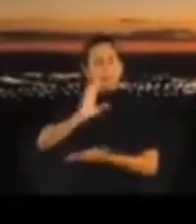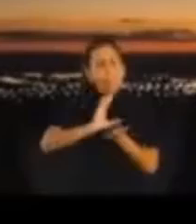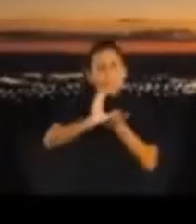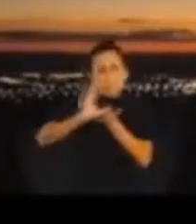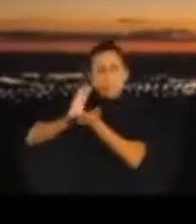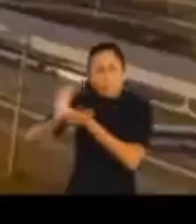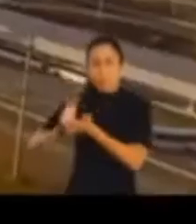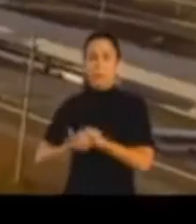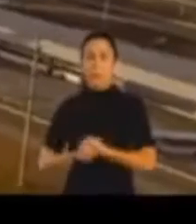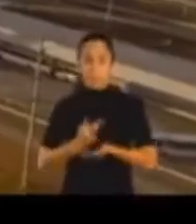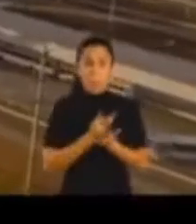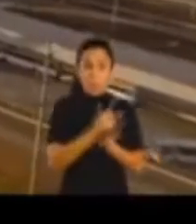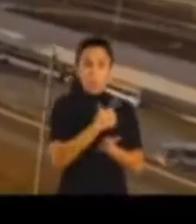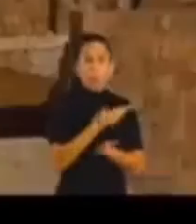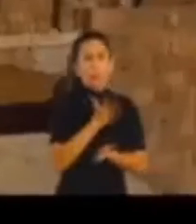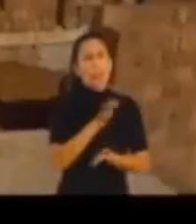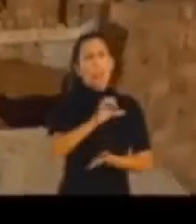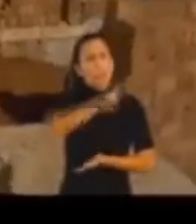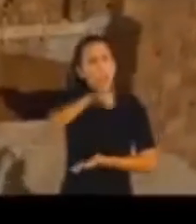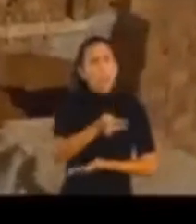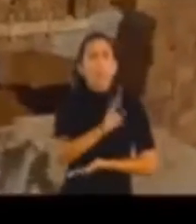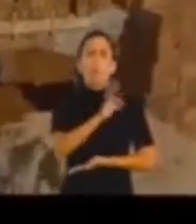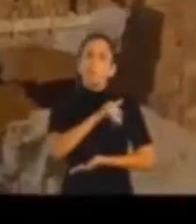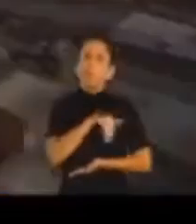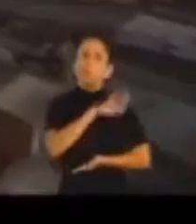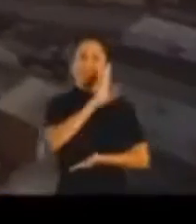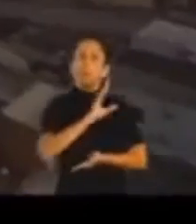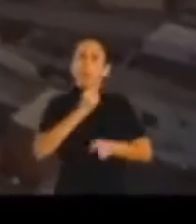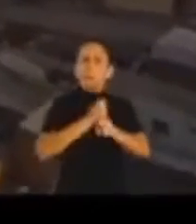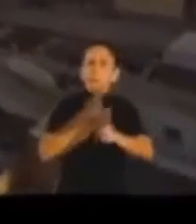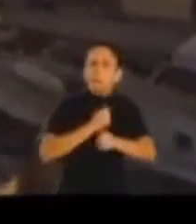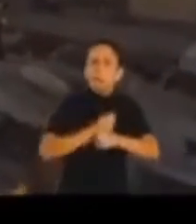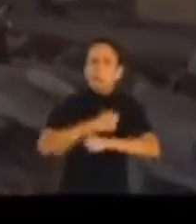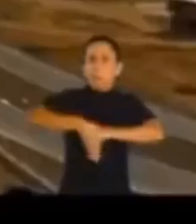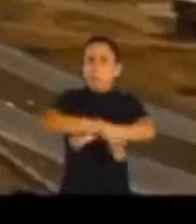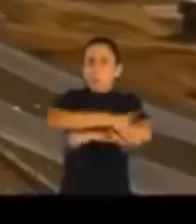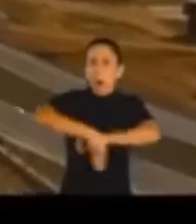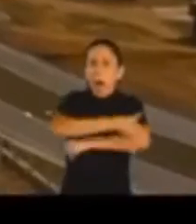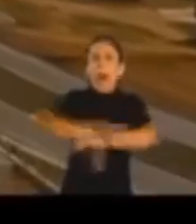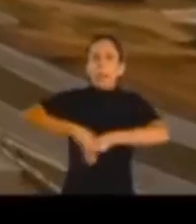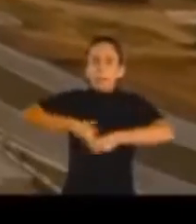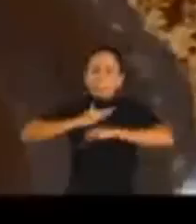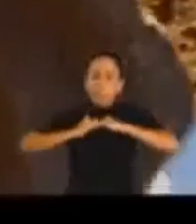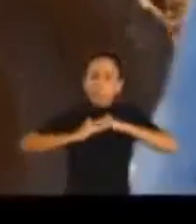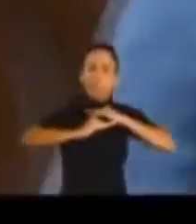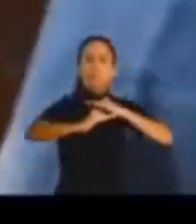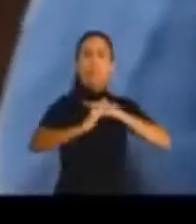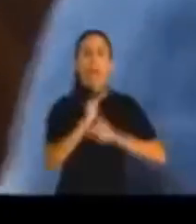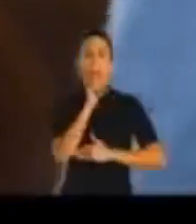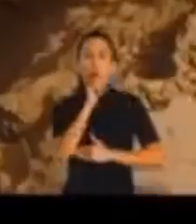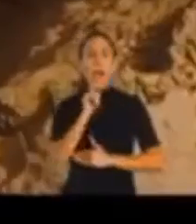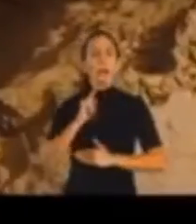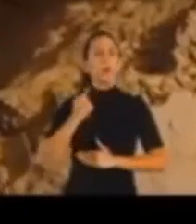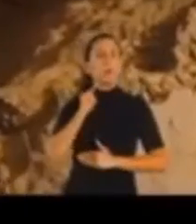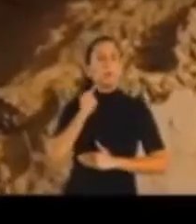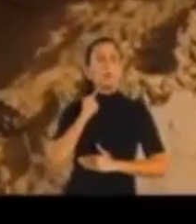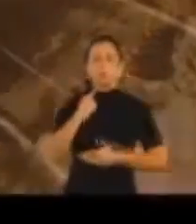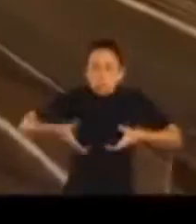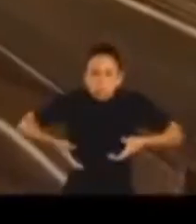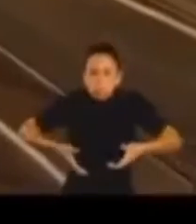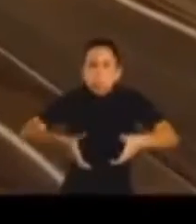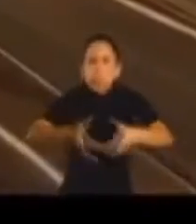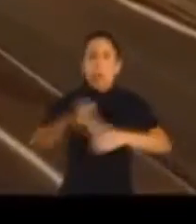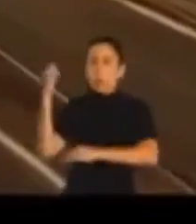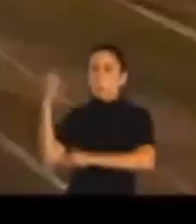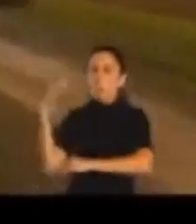de 550 milhões estão sendo investidos. No Riacho Fundo 2, mais de 9,5 milhões investidos em obras de